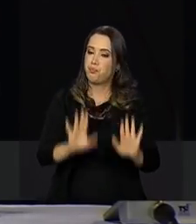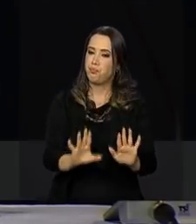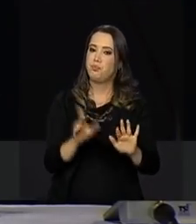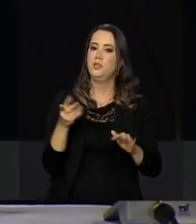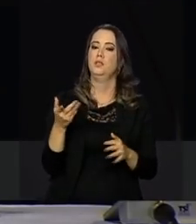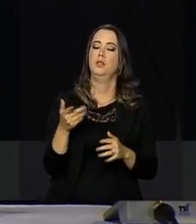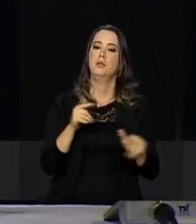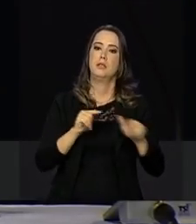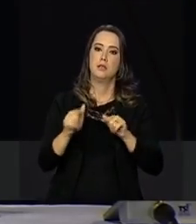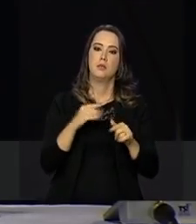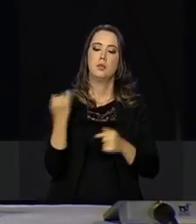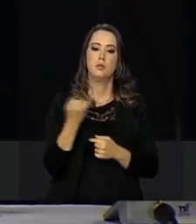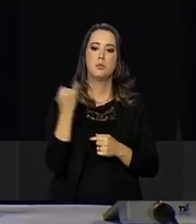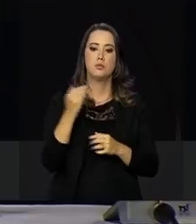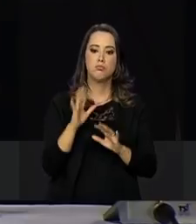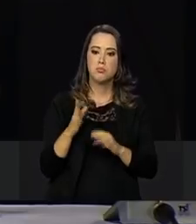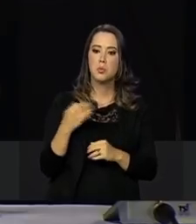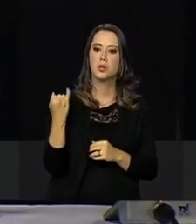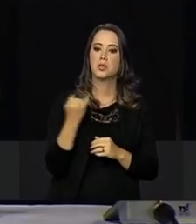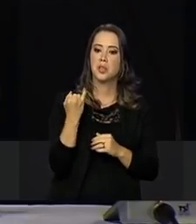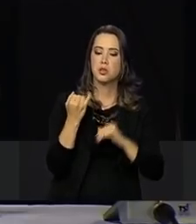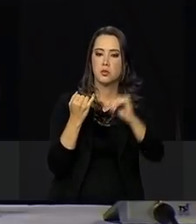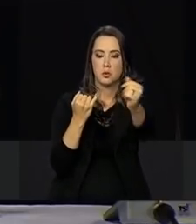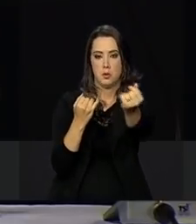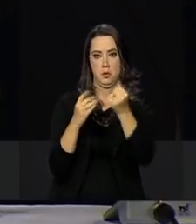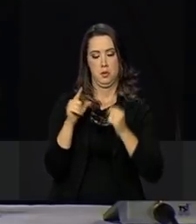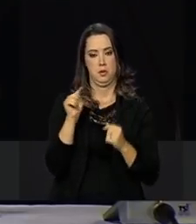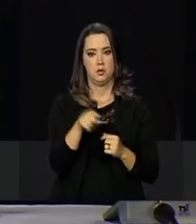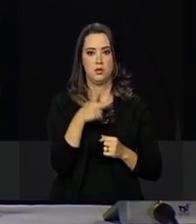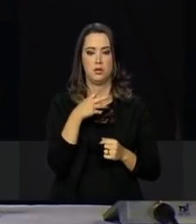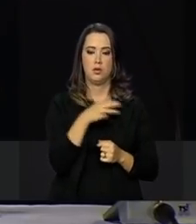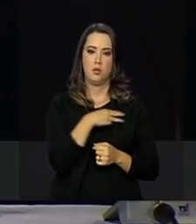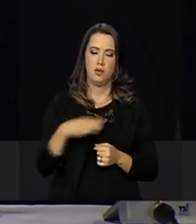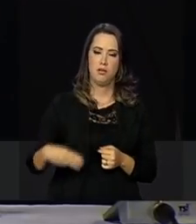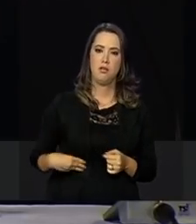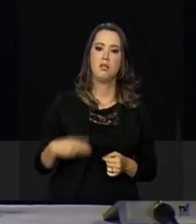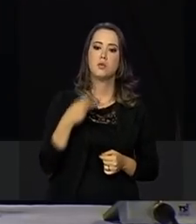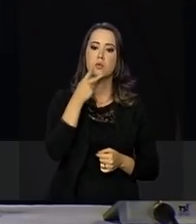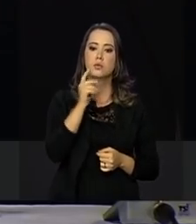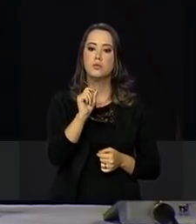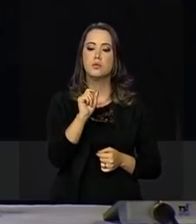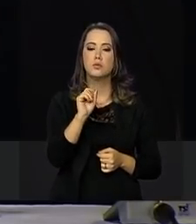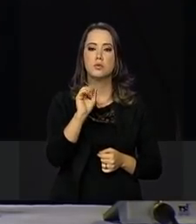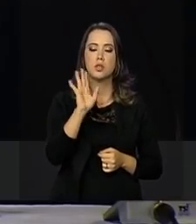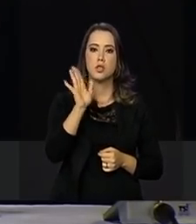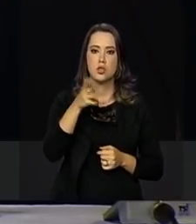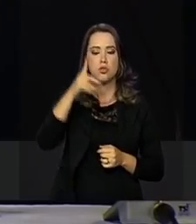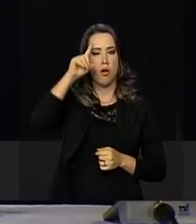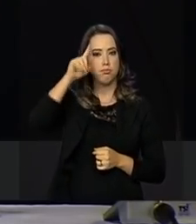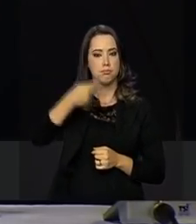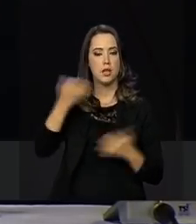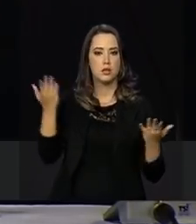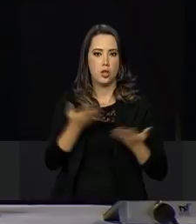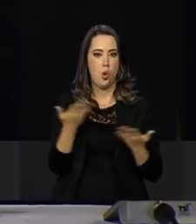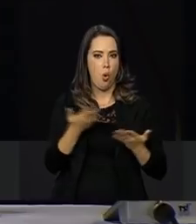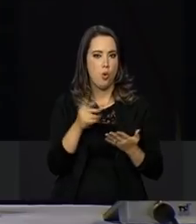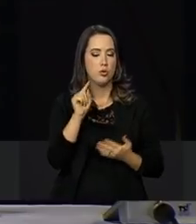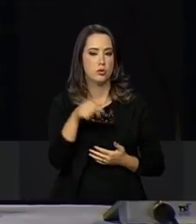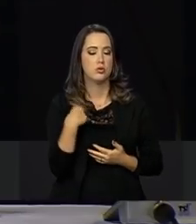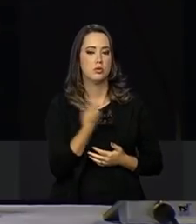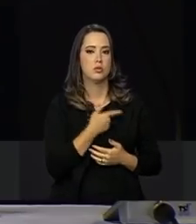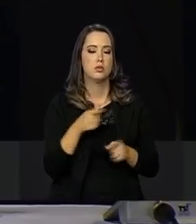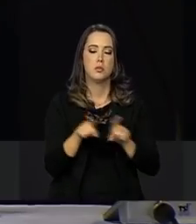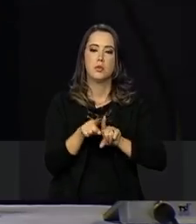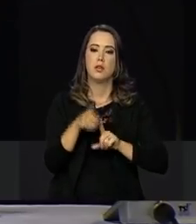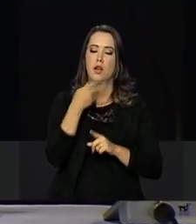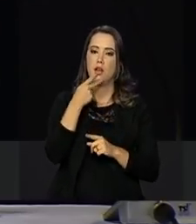este feito louvável que o Raul, que o nosso ministro Raul decreta, digamos assim, no dia de hoje, eu